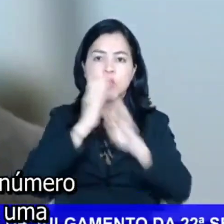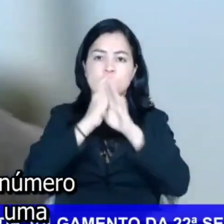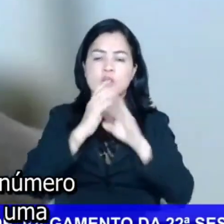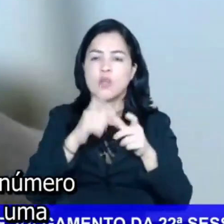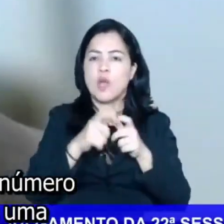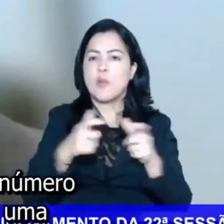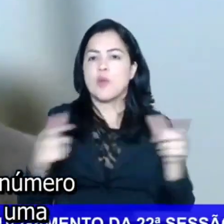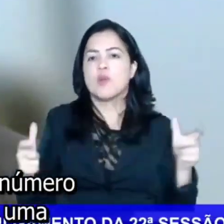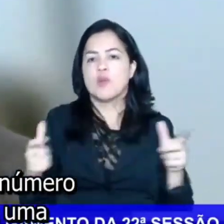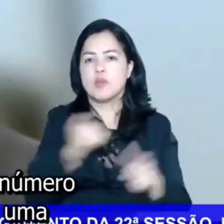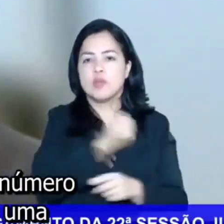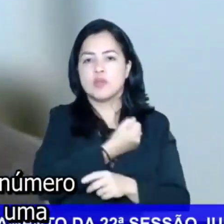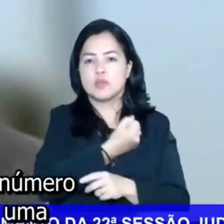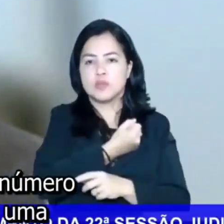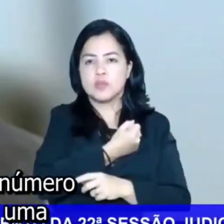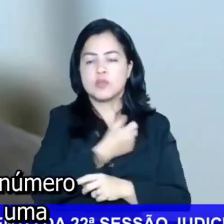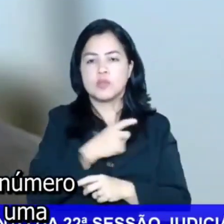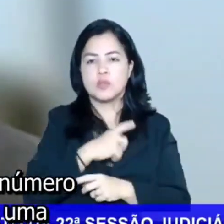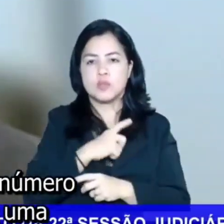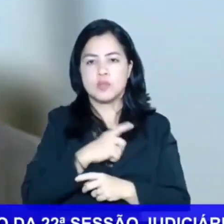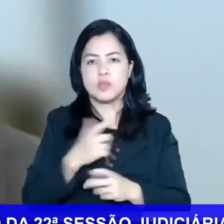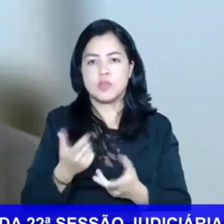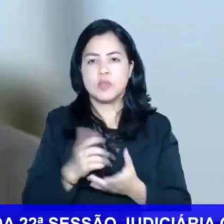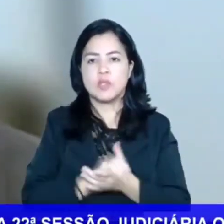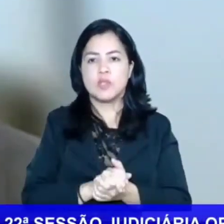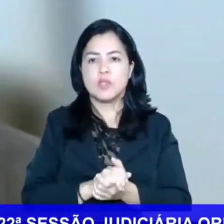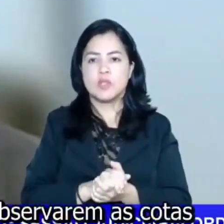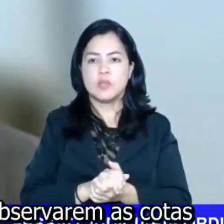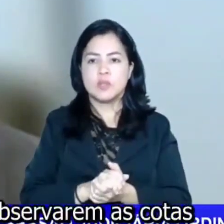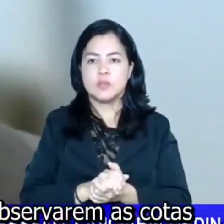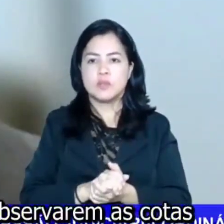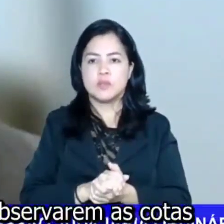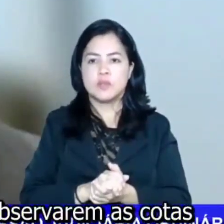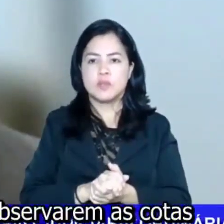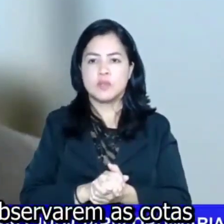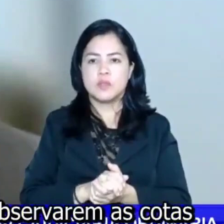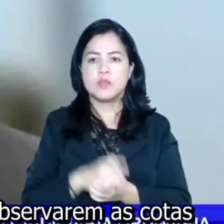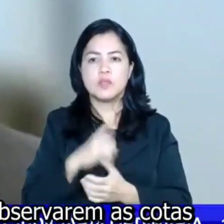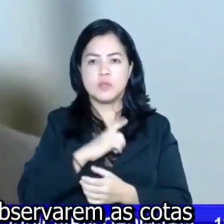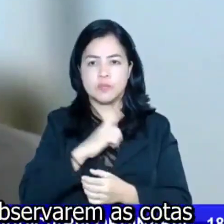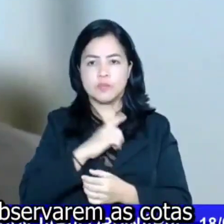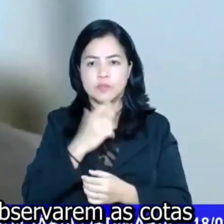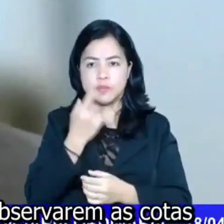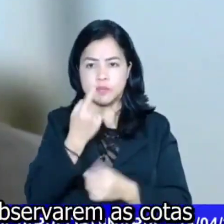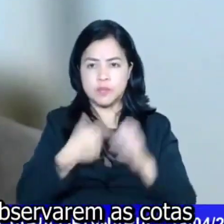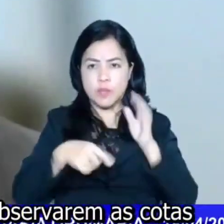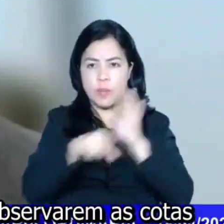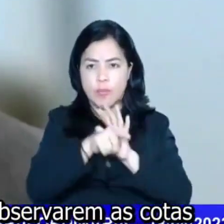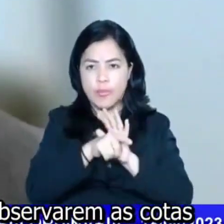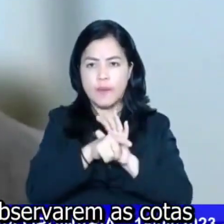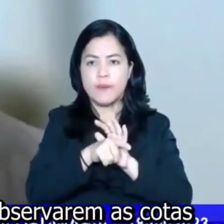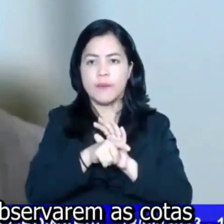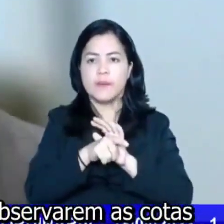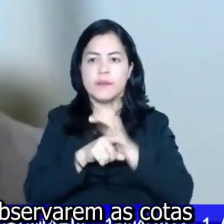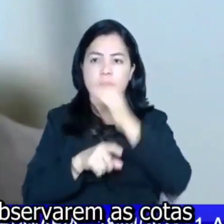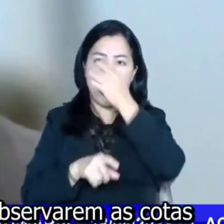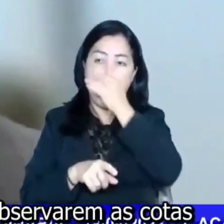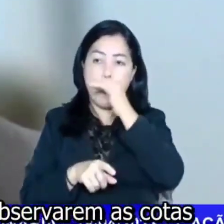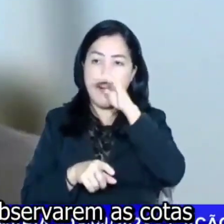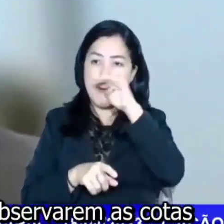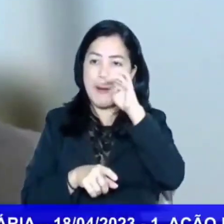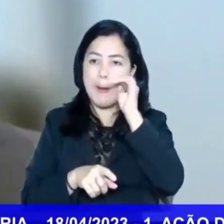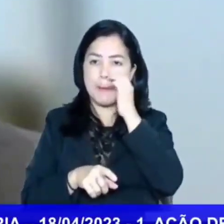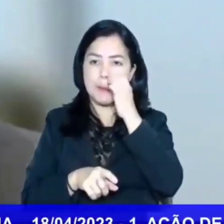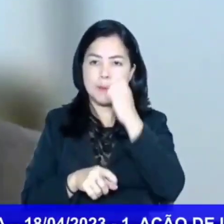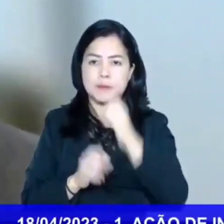eleitos possível. E há apenas uma posta pela legislação, que é a necessidade dos partidos observarem